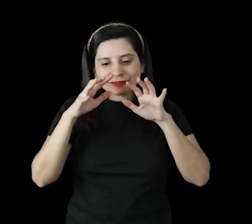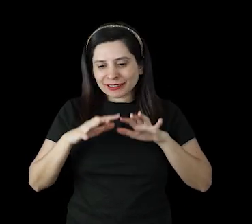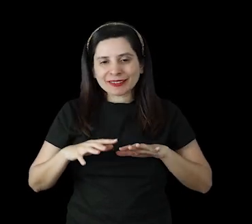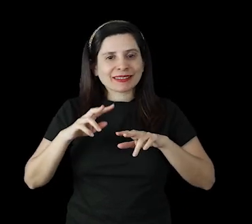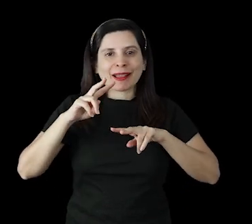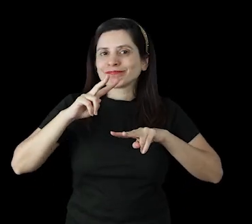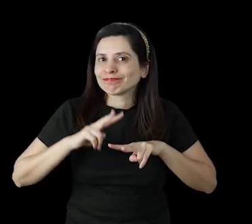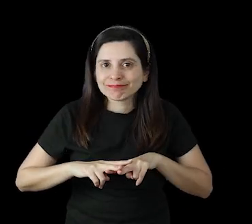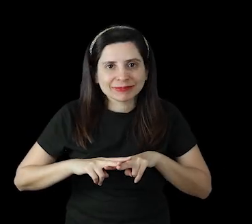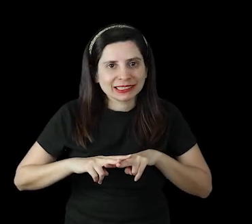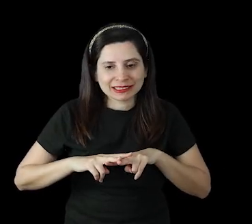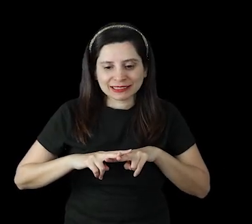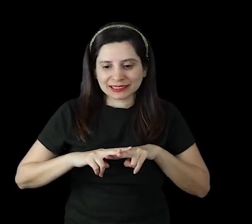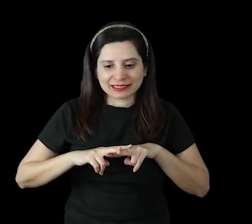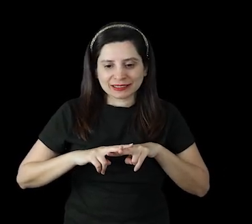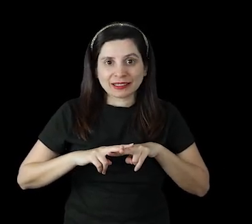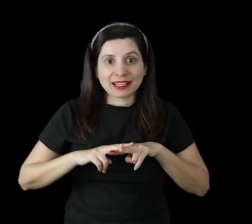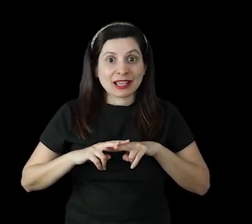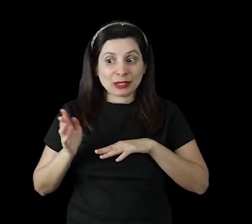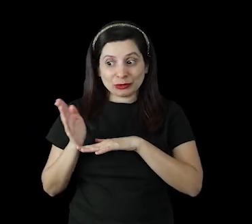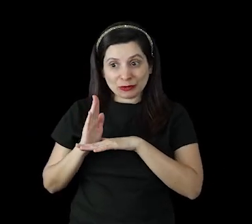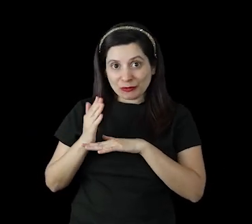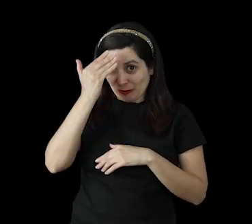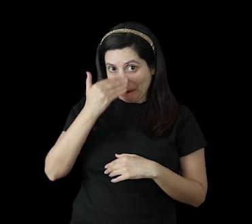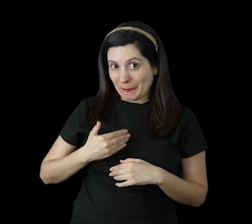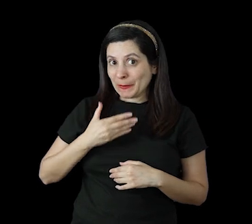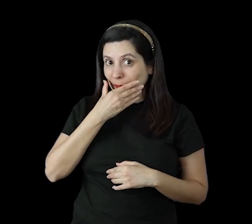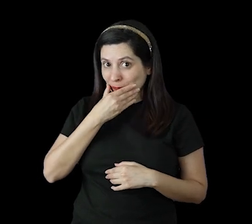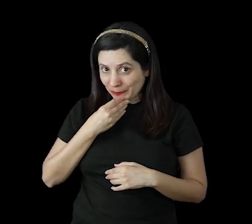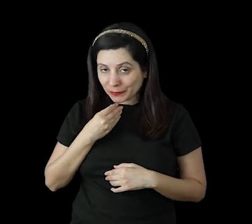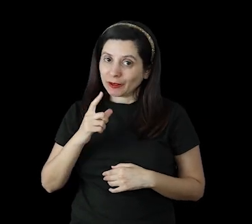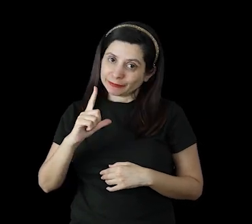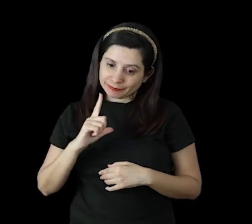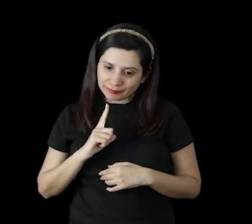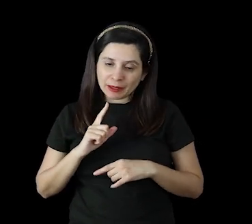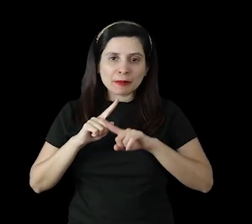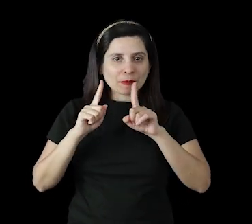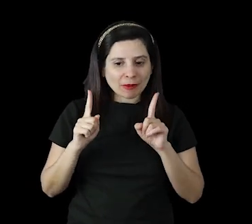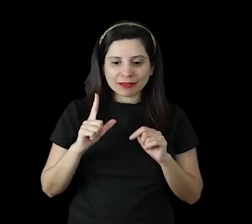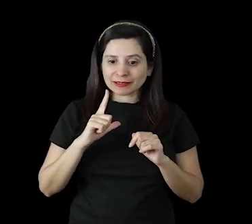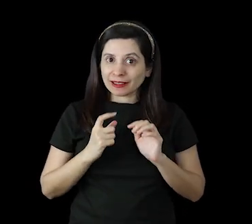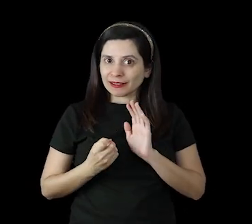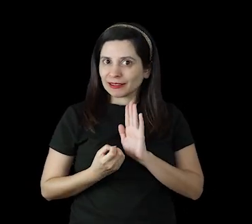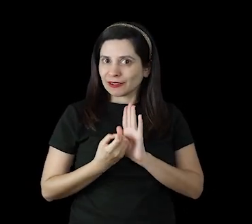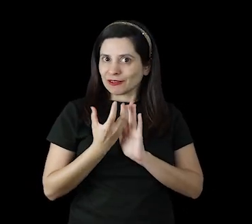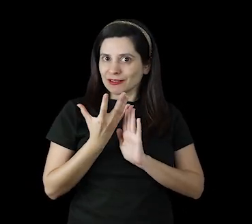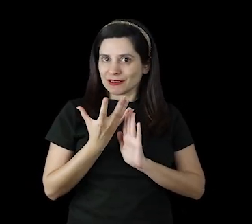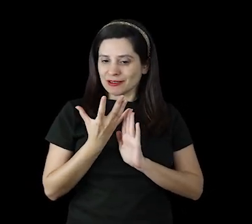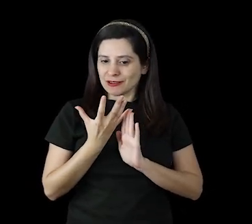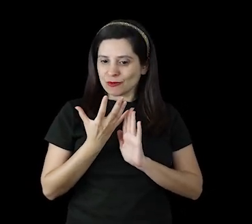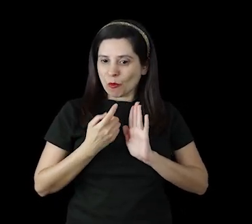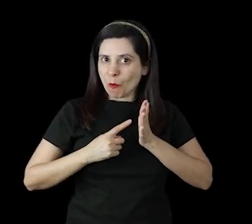totalmente presa a isso, e na mesma parte de Um Homem não tem isso. Tem algo que eu crio uma